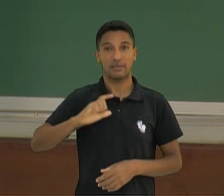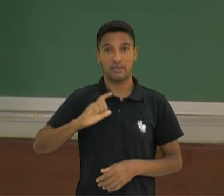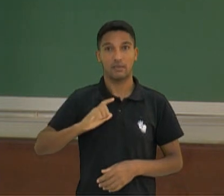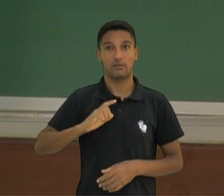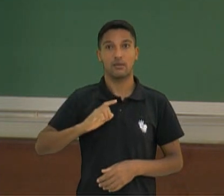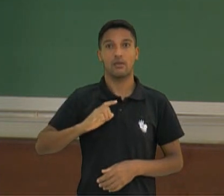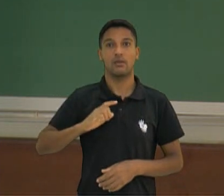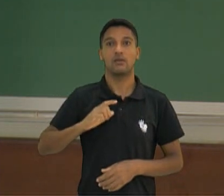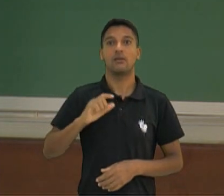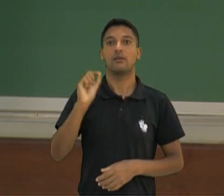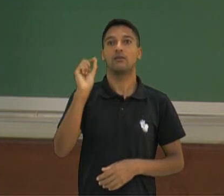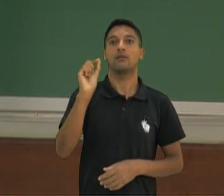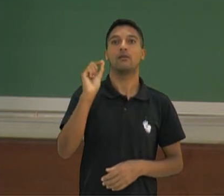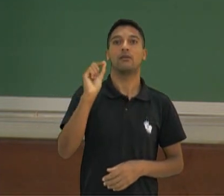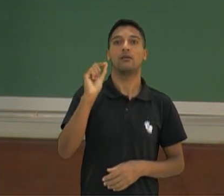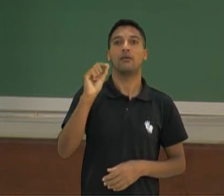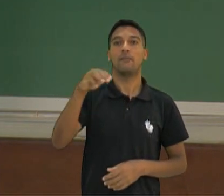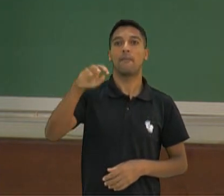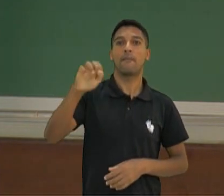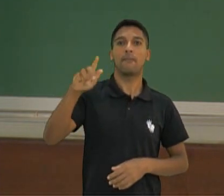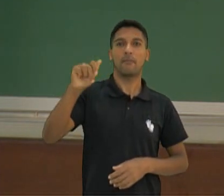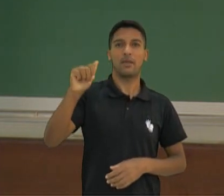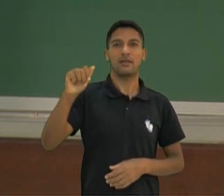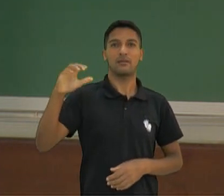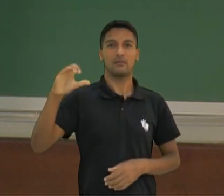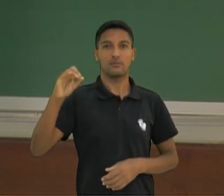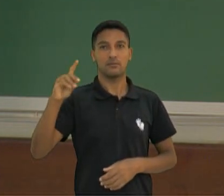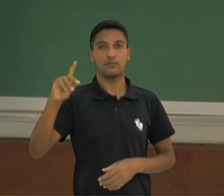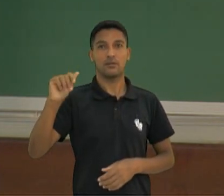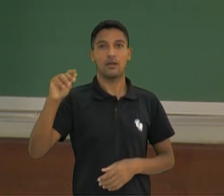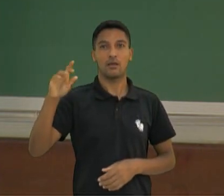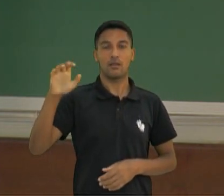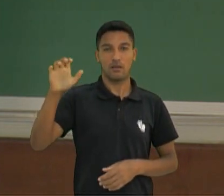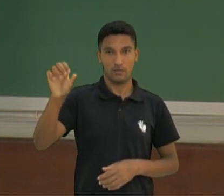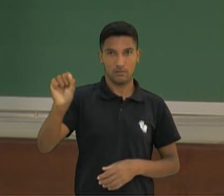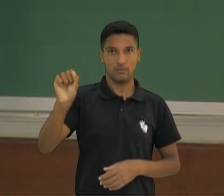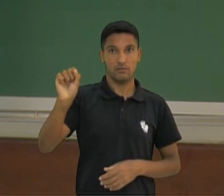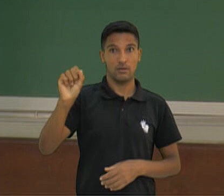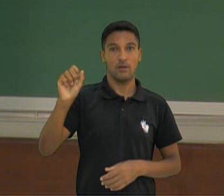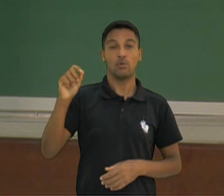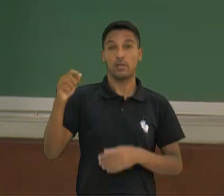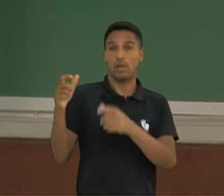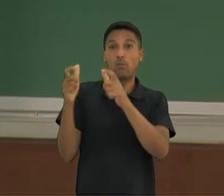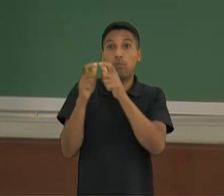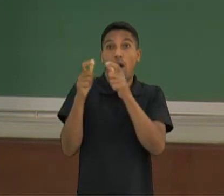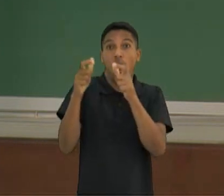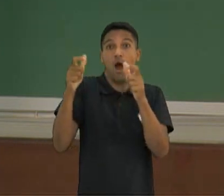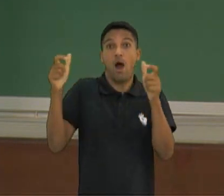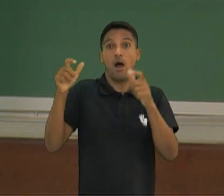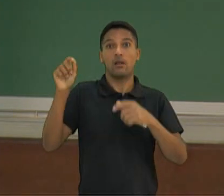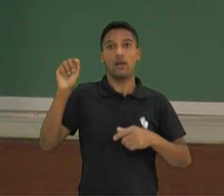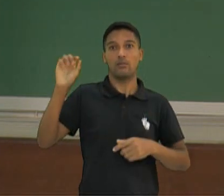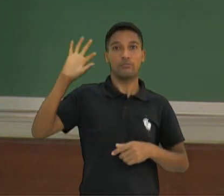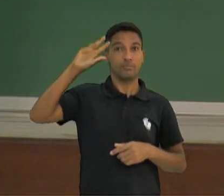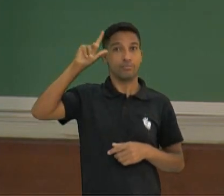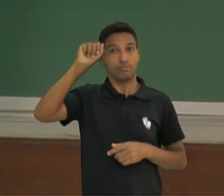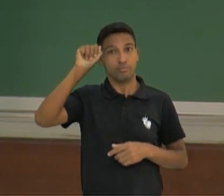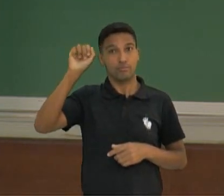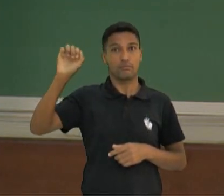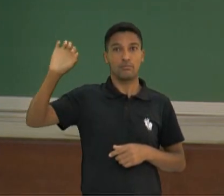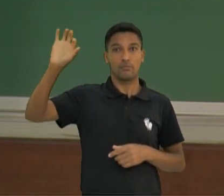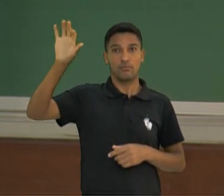se avolumando no continente africano. Por isso, falar em questão socioambiental no continente africano é muito importante.